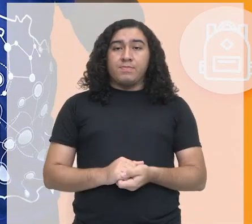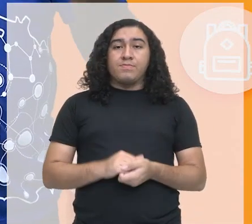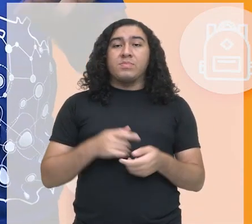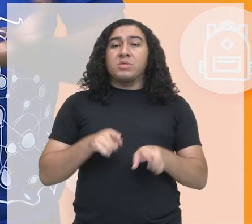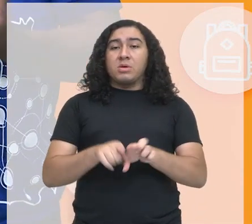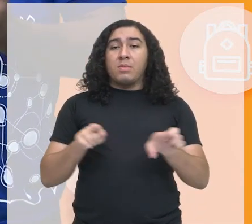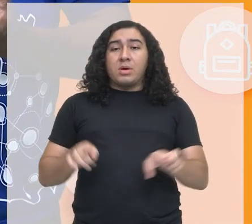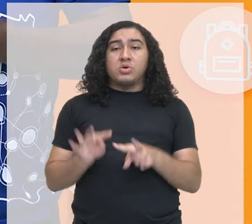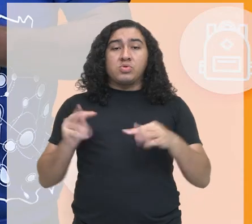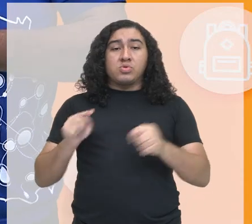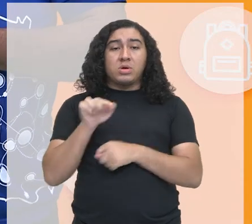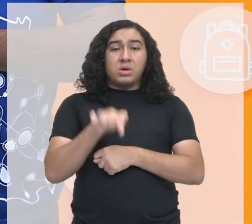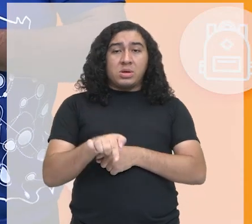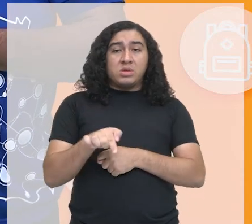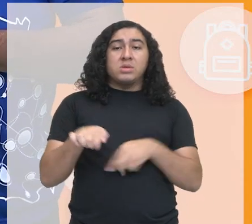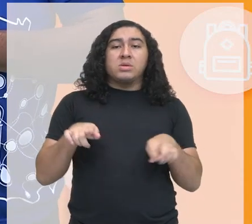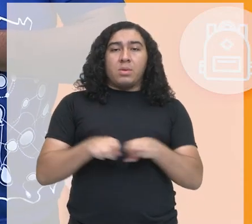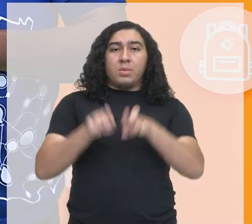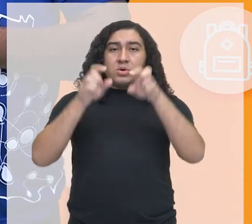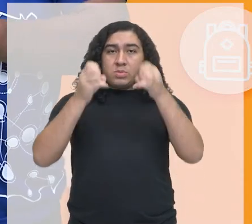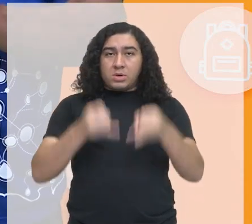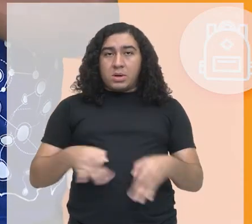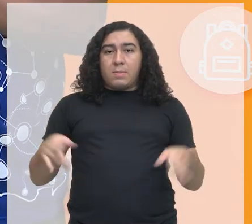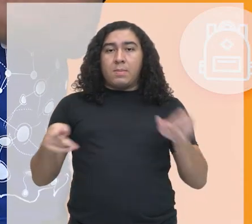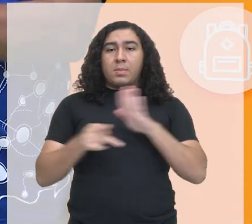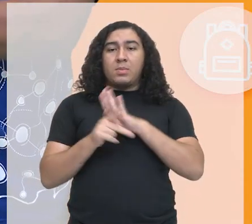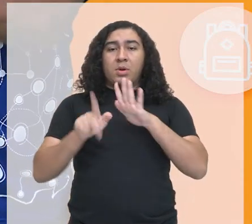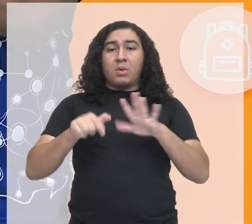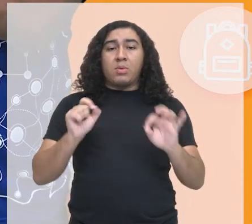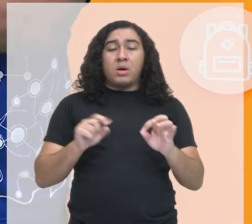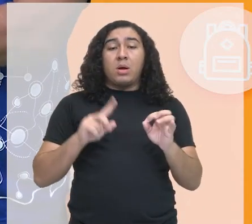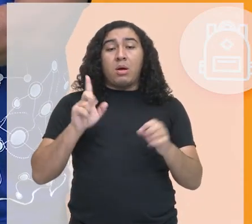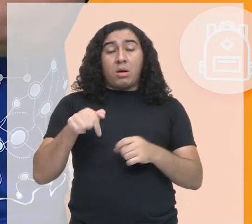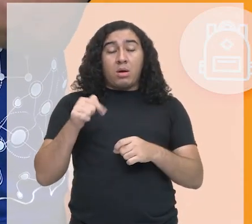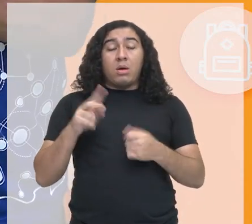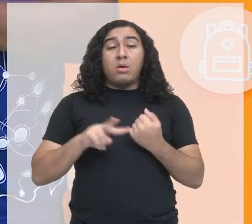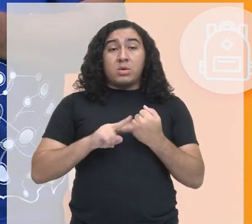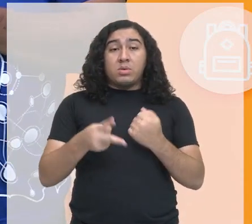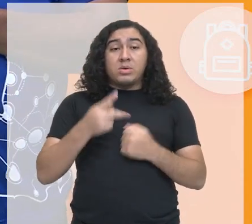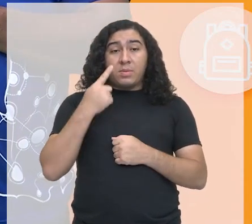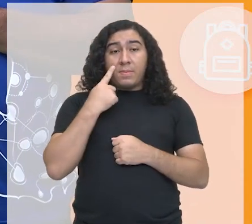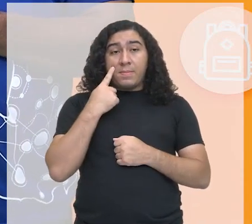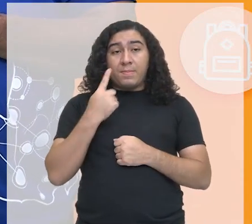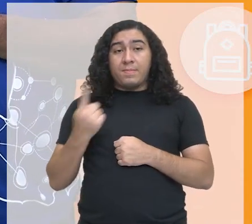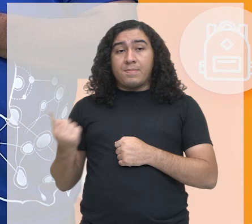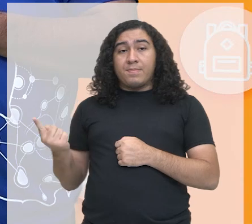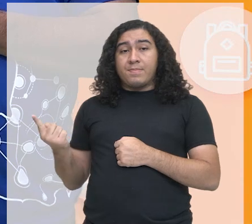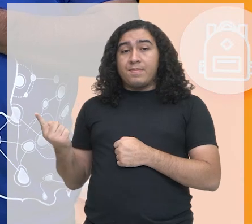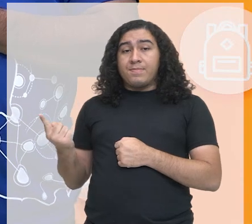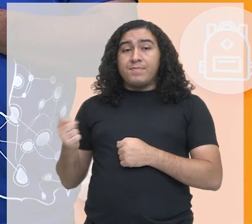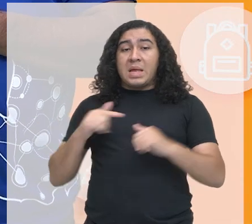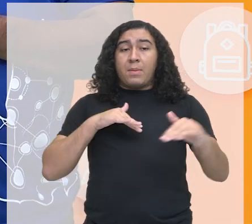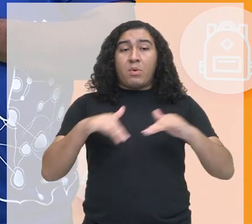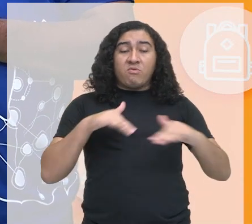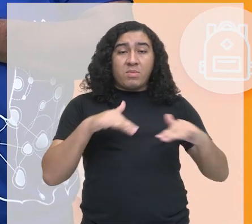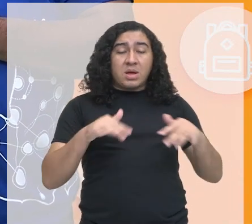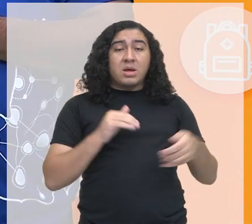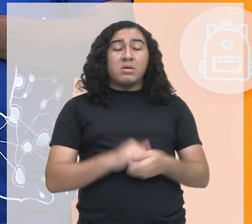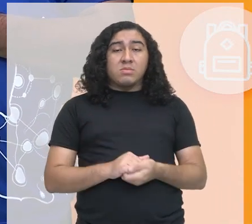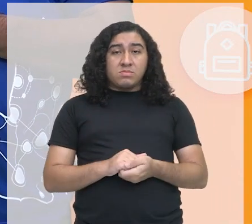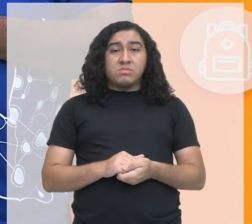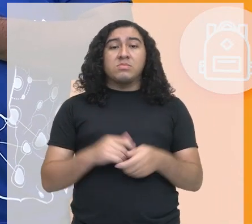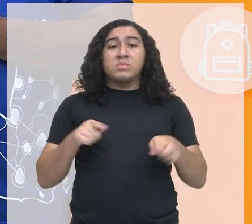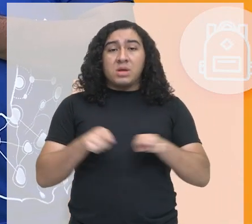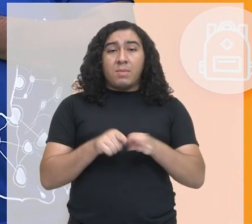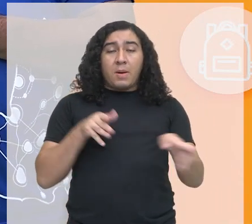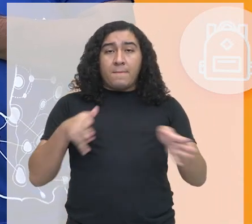tudo isso aí, né, como foi dito, é graças a isso aqui, ó, a movimentos, a greves,